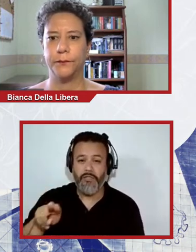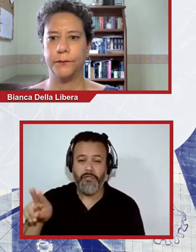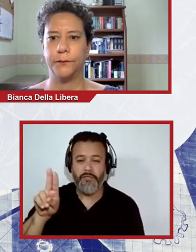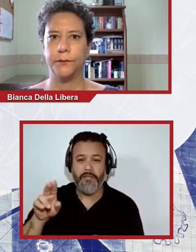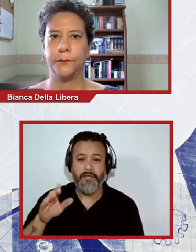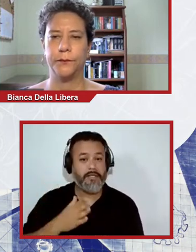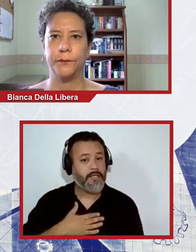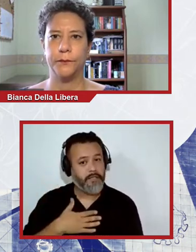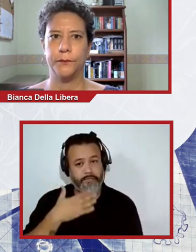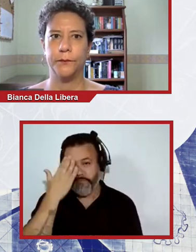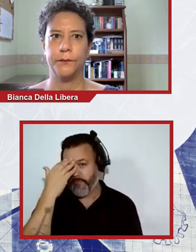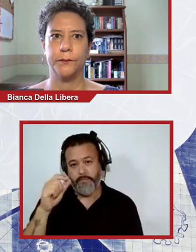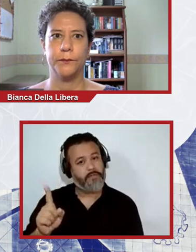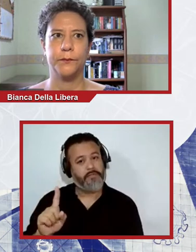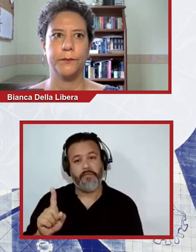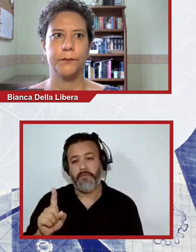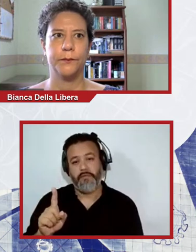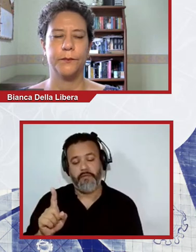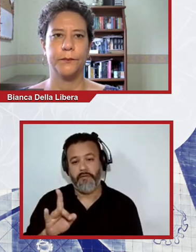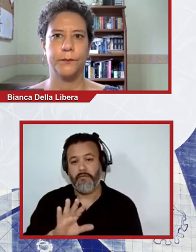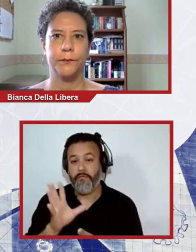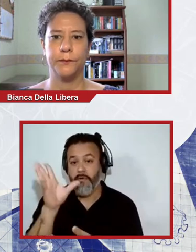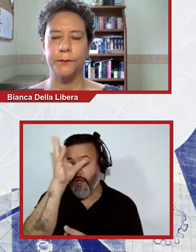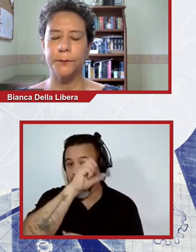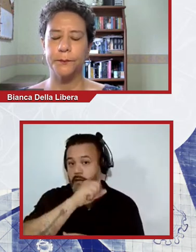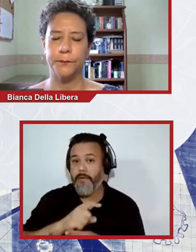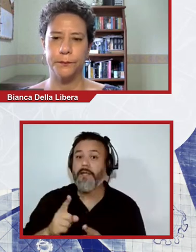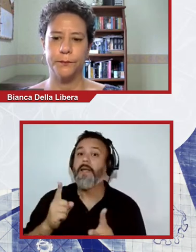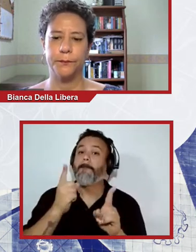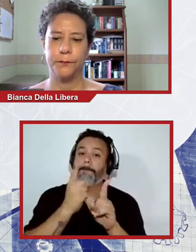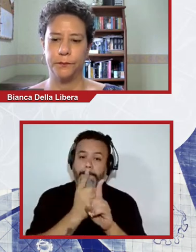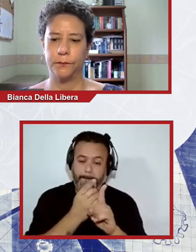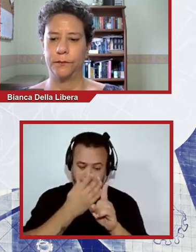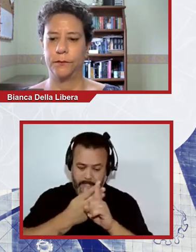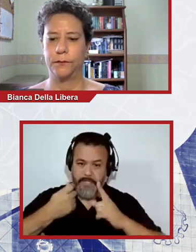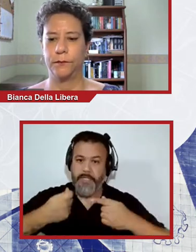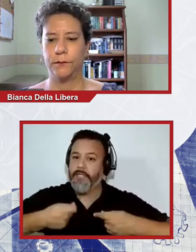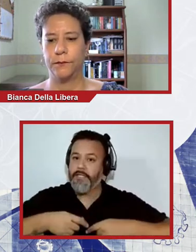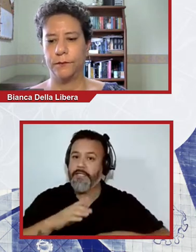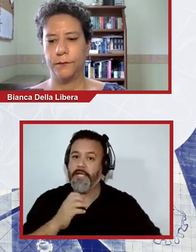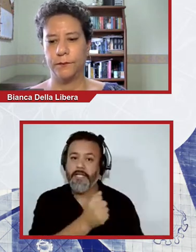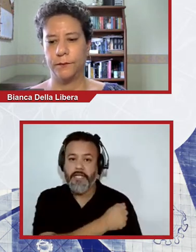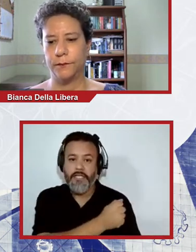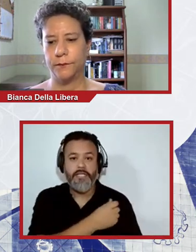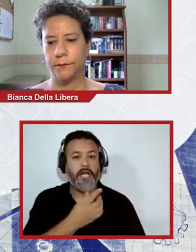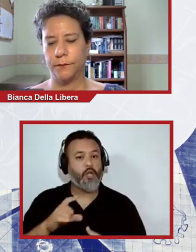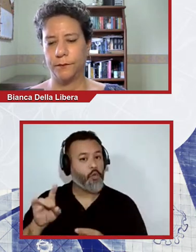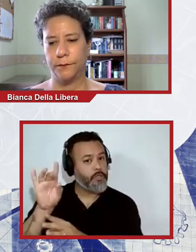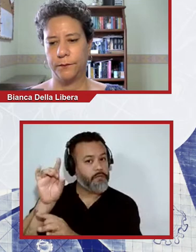época. Né? Eu vim aprender Braille para atender as necessidades desse aluno.